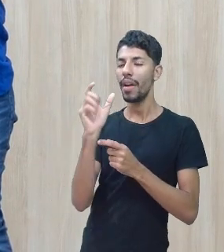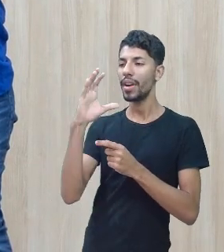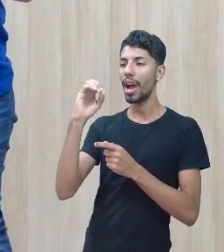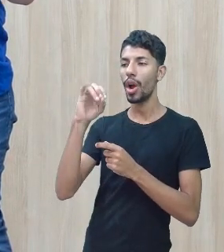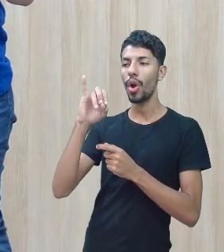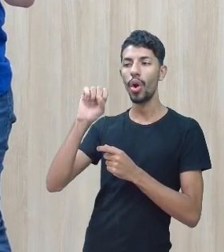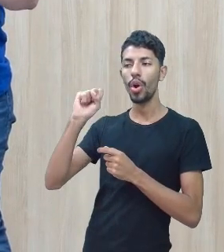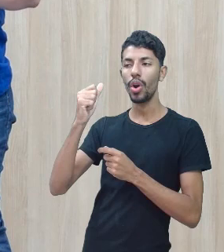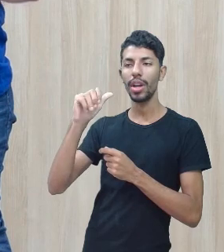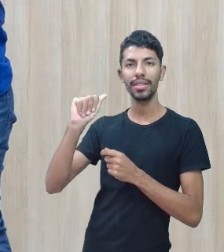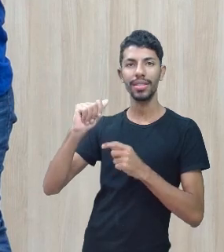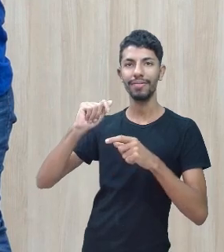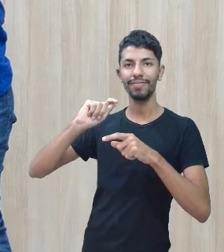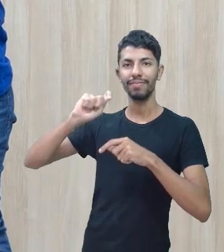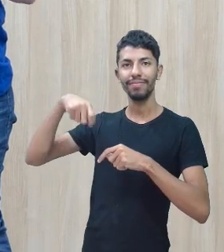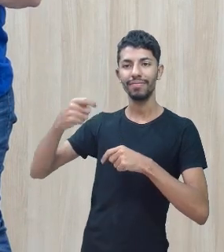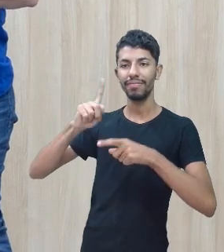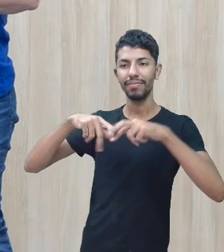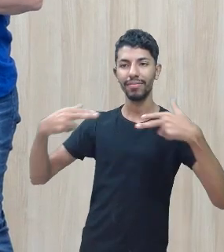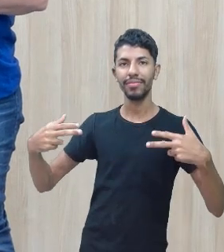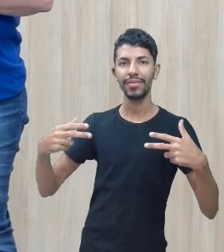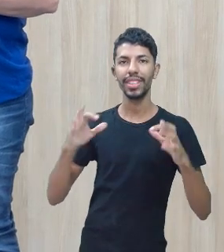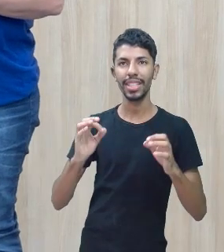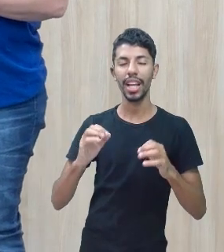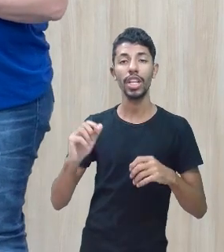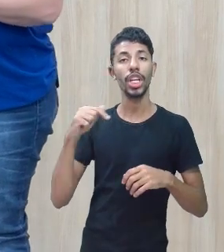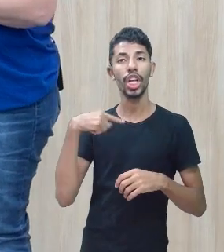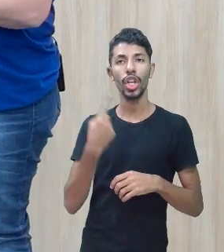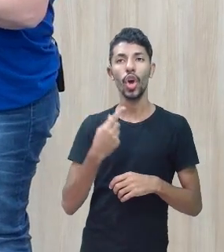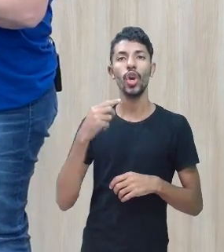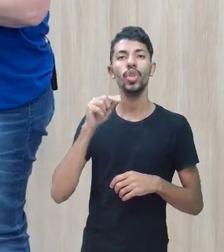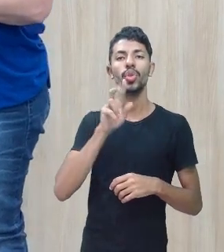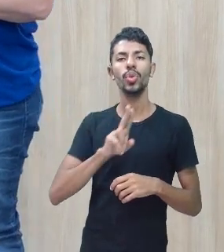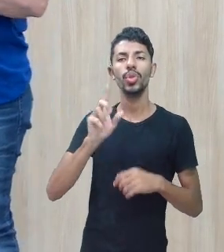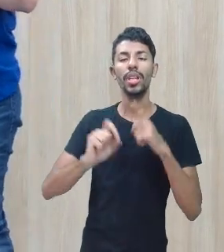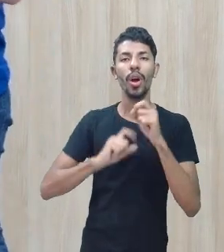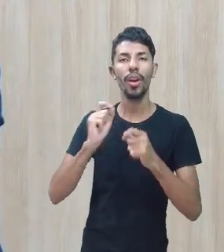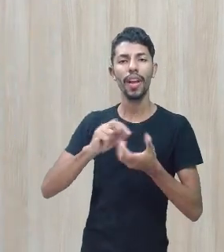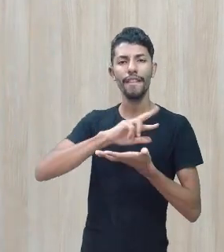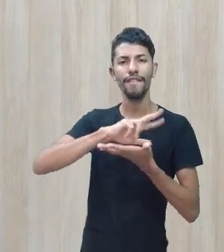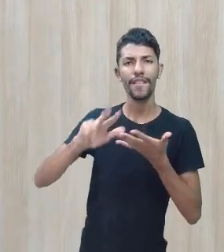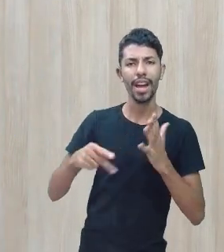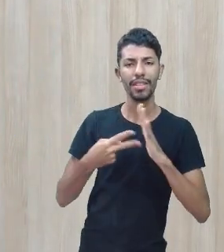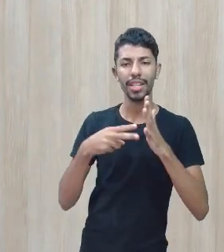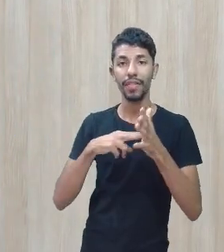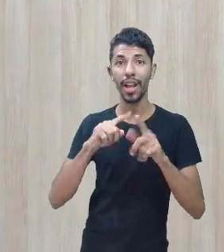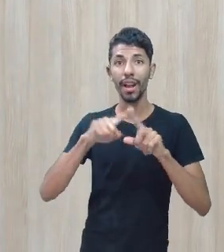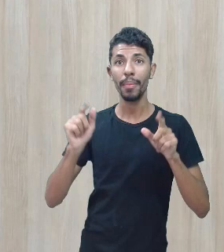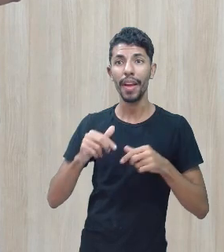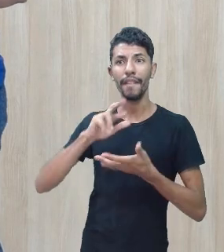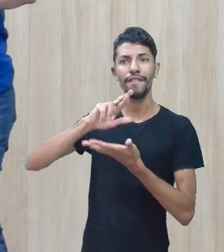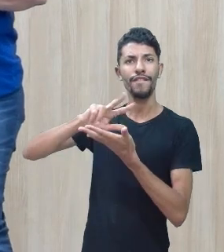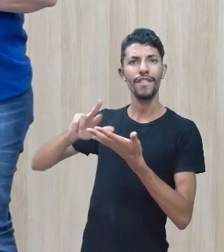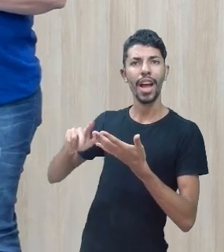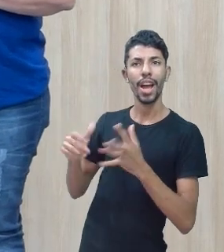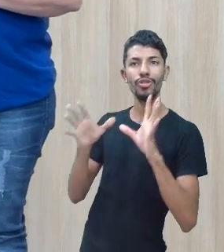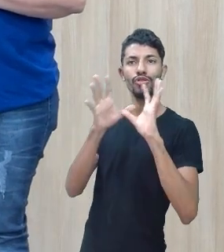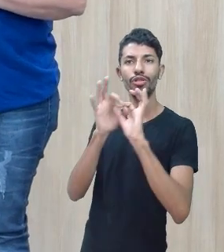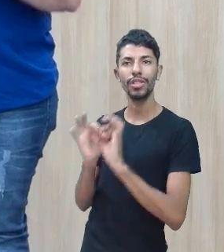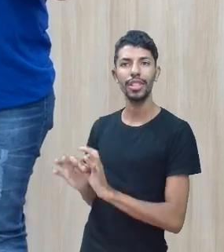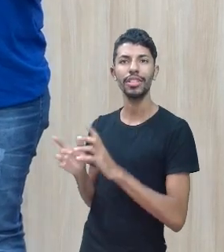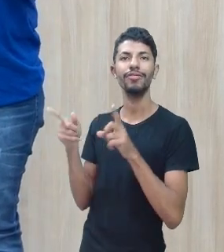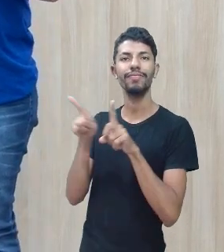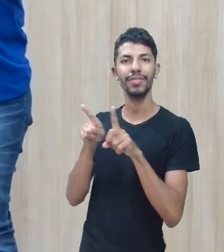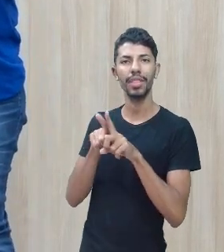vários sentidos em diferentes situações. E aí eu coloquei um exemplo assim, não é? Muitas vezes quando vamos